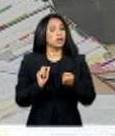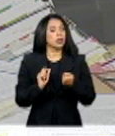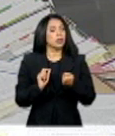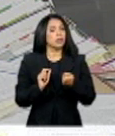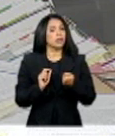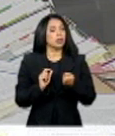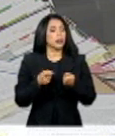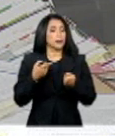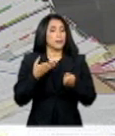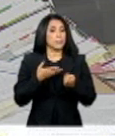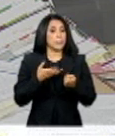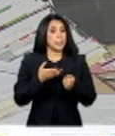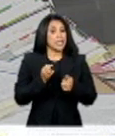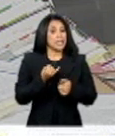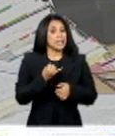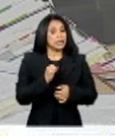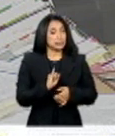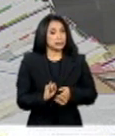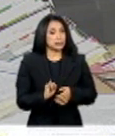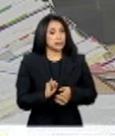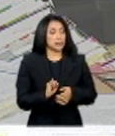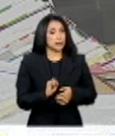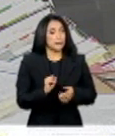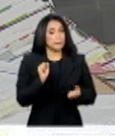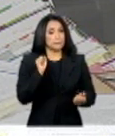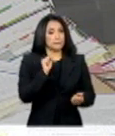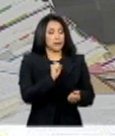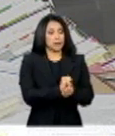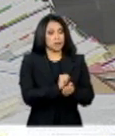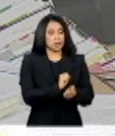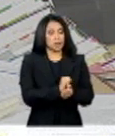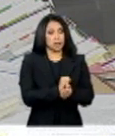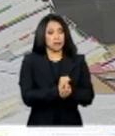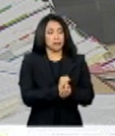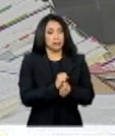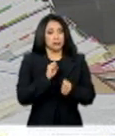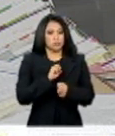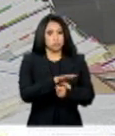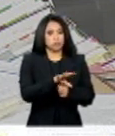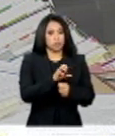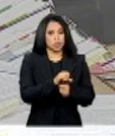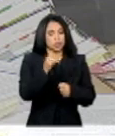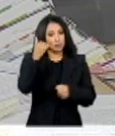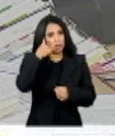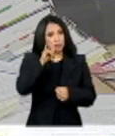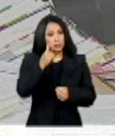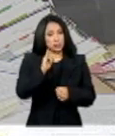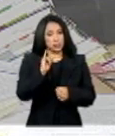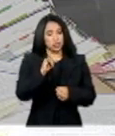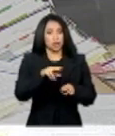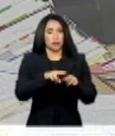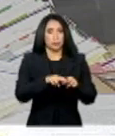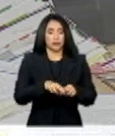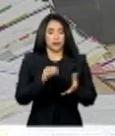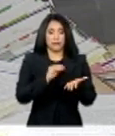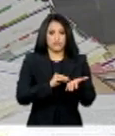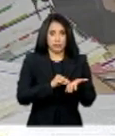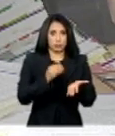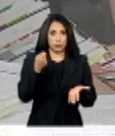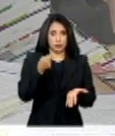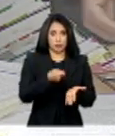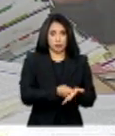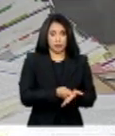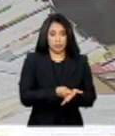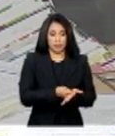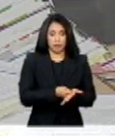caso de corte de fornecimento por tratar do pagamento do débito que originou o corte a concessionária tem